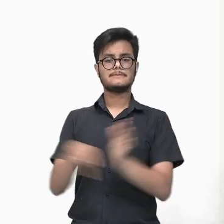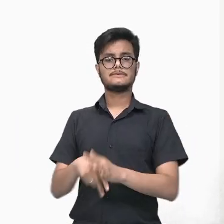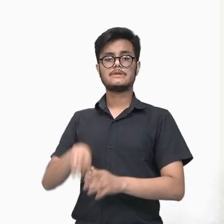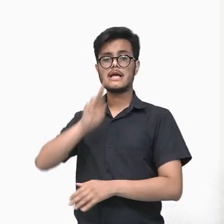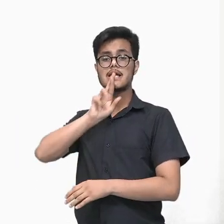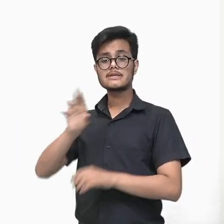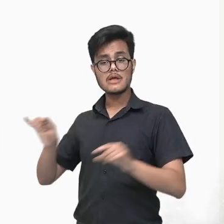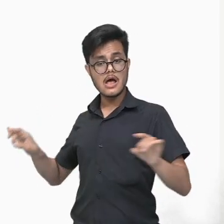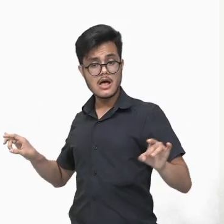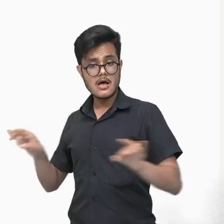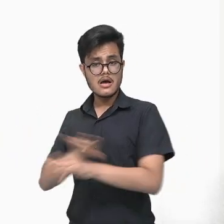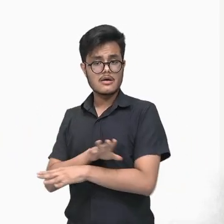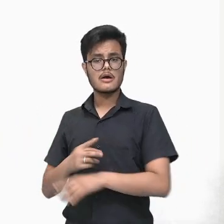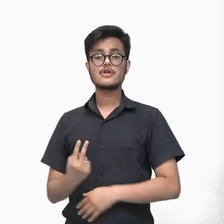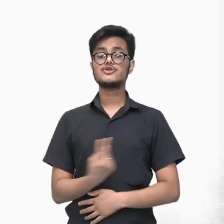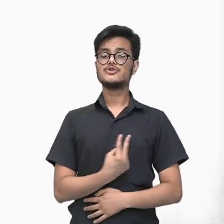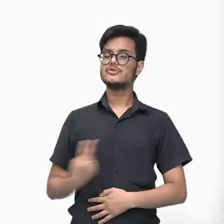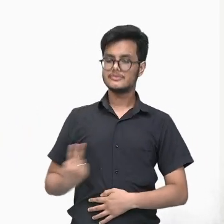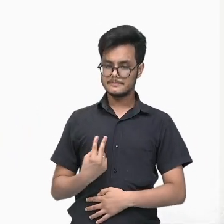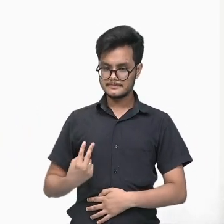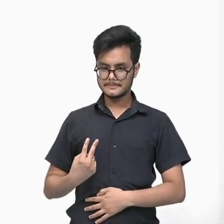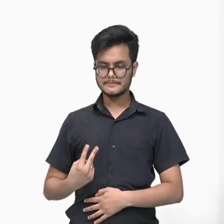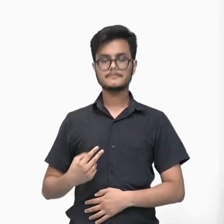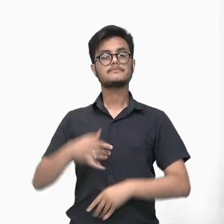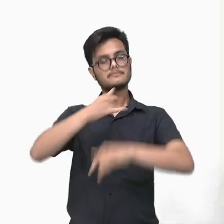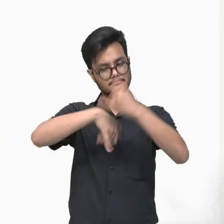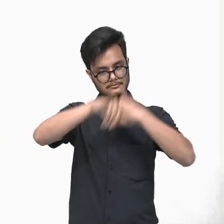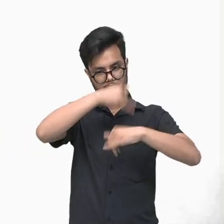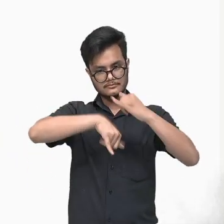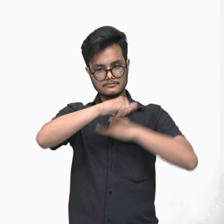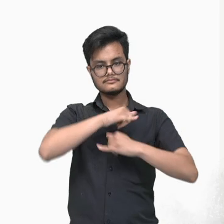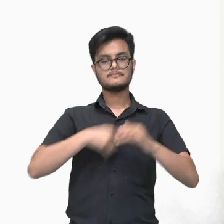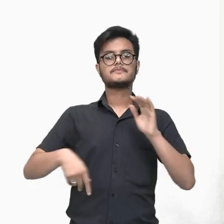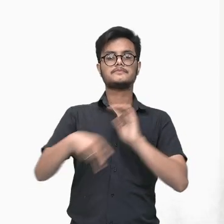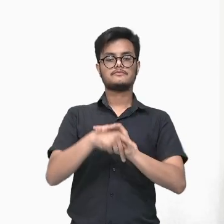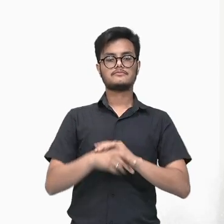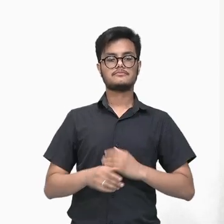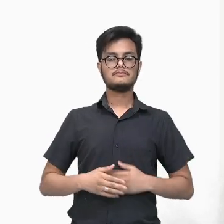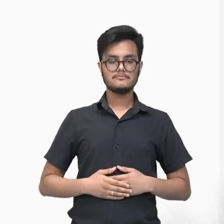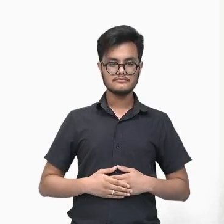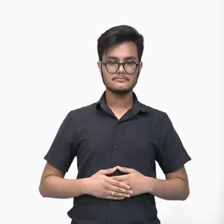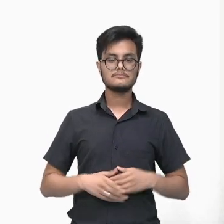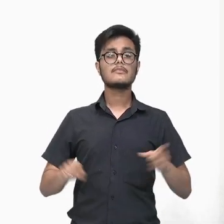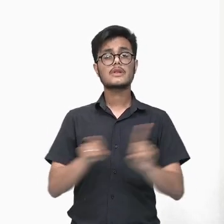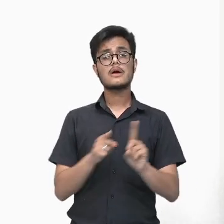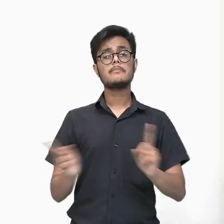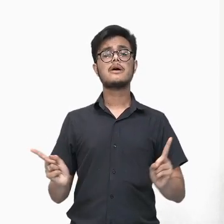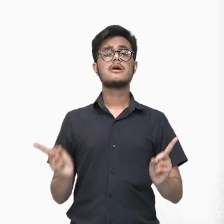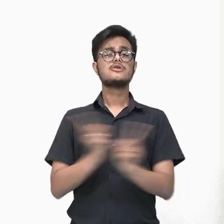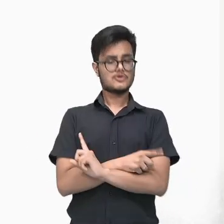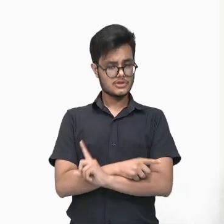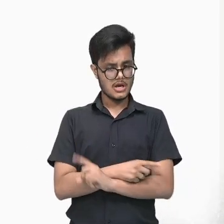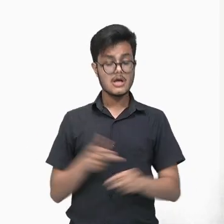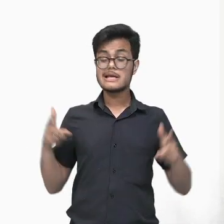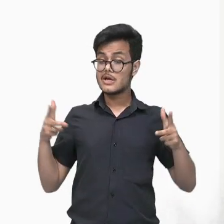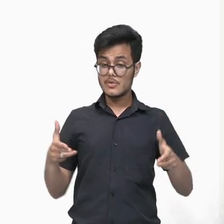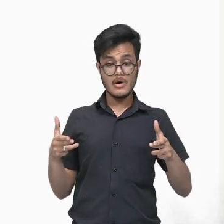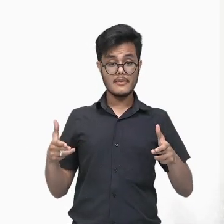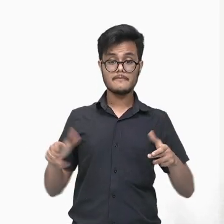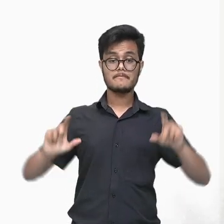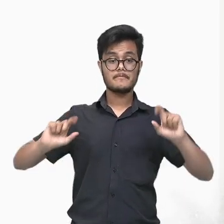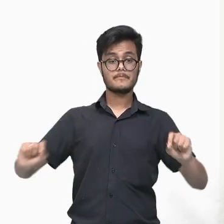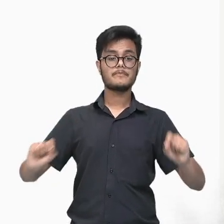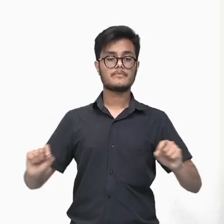do módulo de 2 cargas elétricas, bem como inversamente proporcional